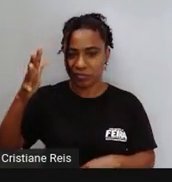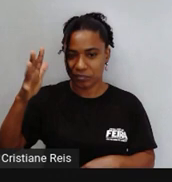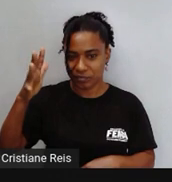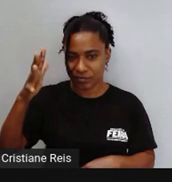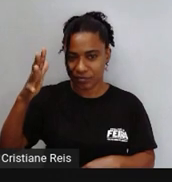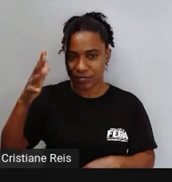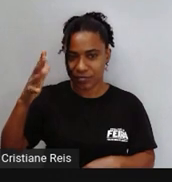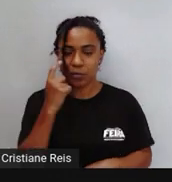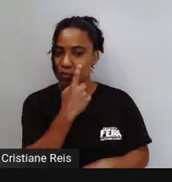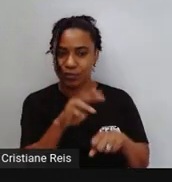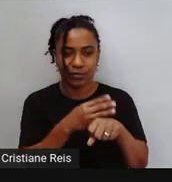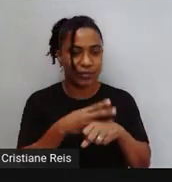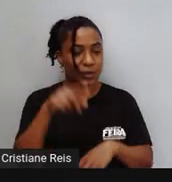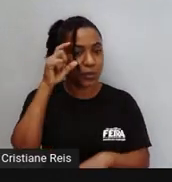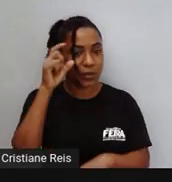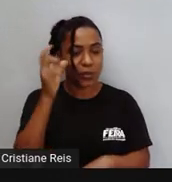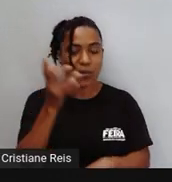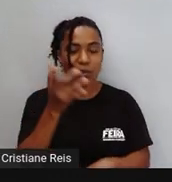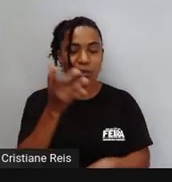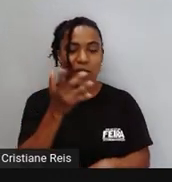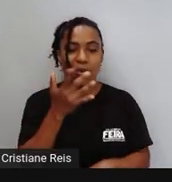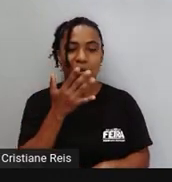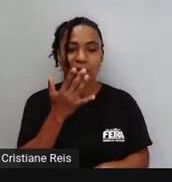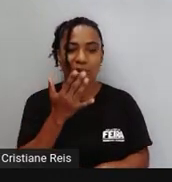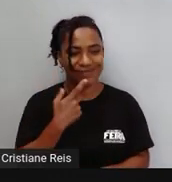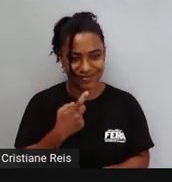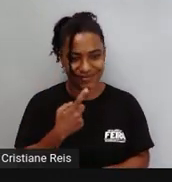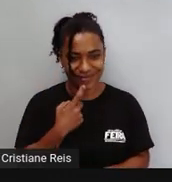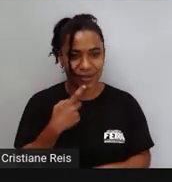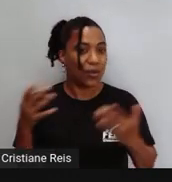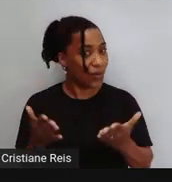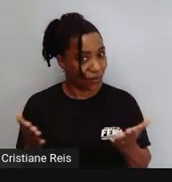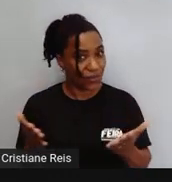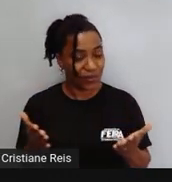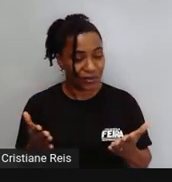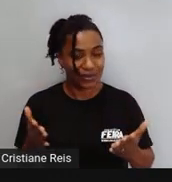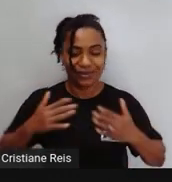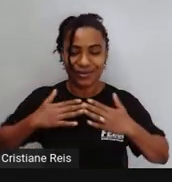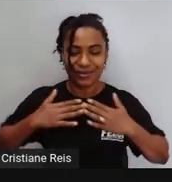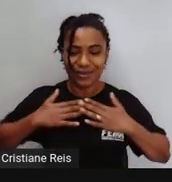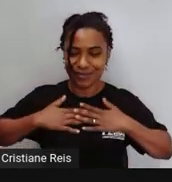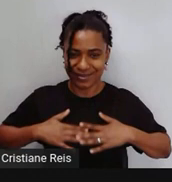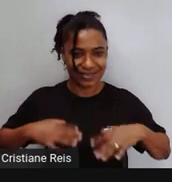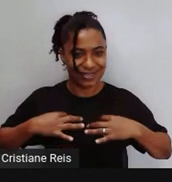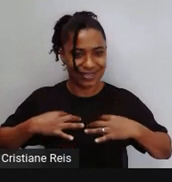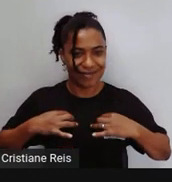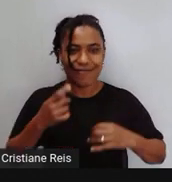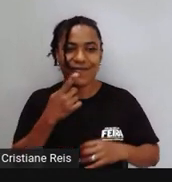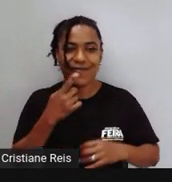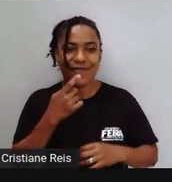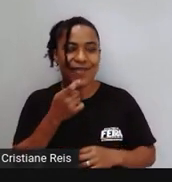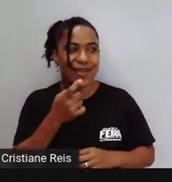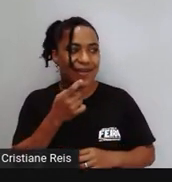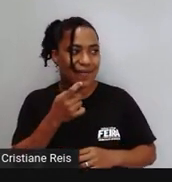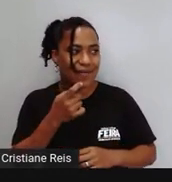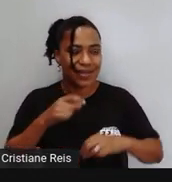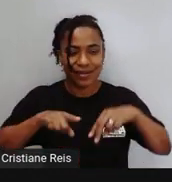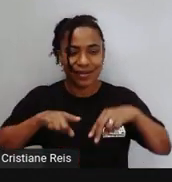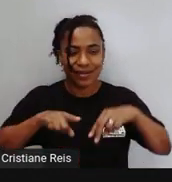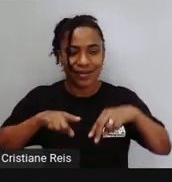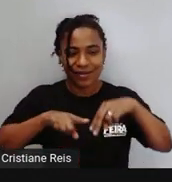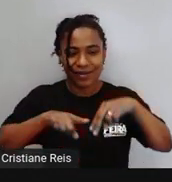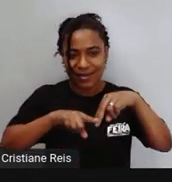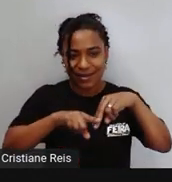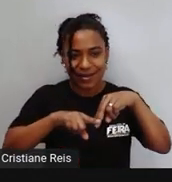e uso óculos com haste vermelha. Hoje estou vestindo uma blusa vermelha, com calças jeans e um